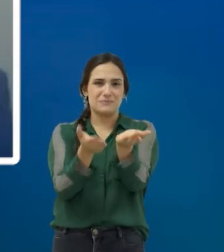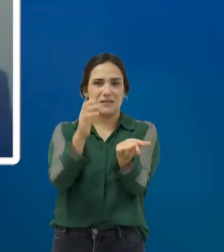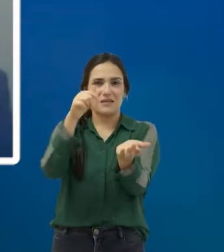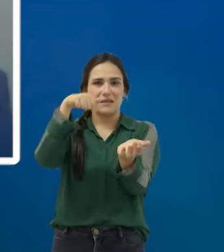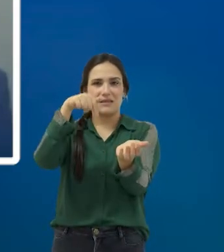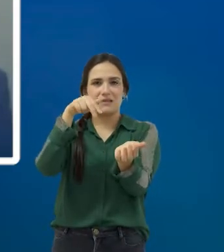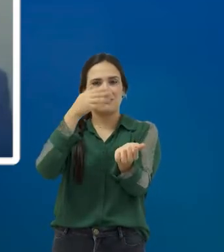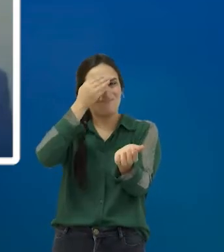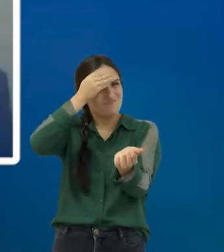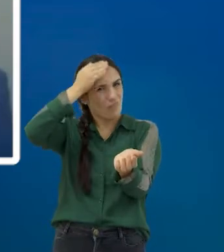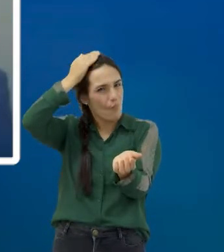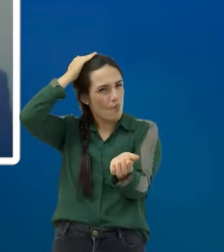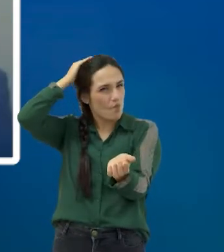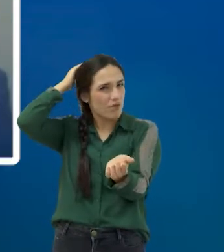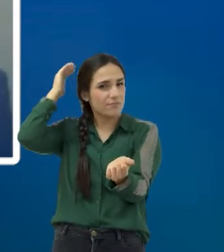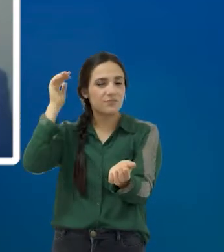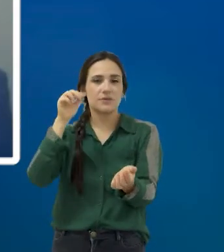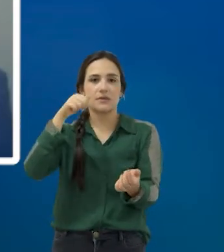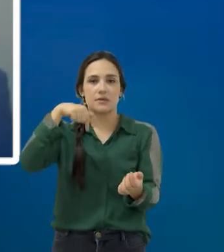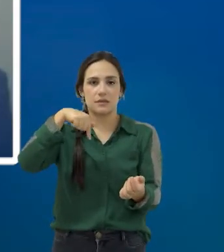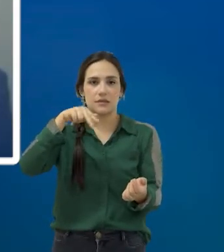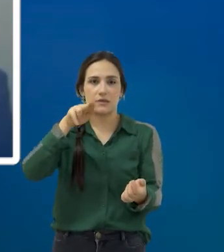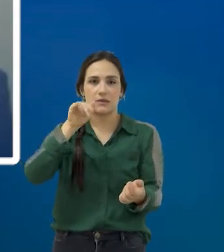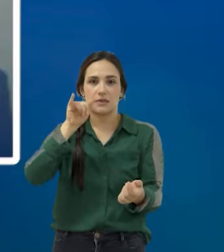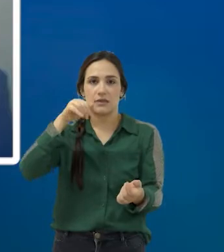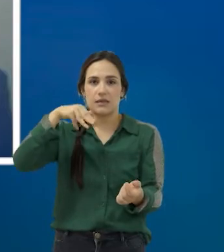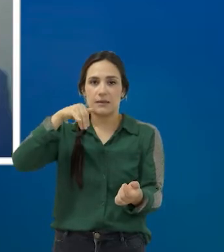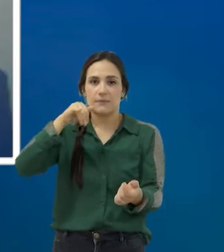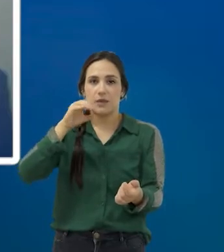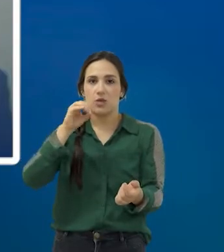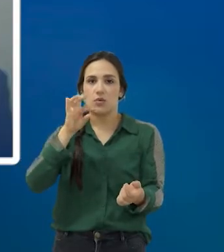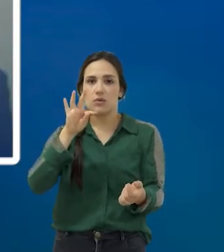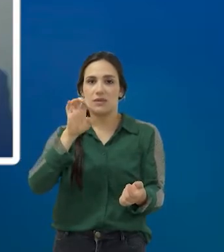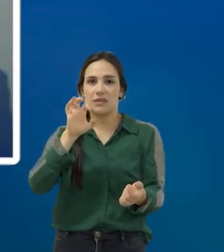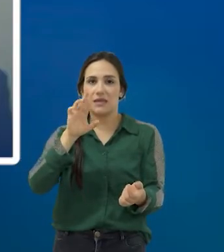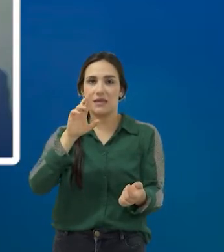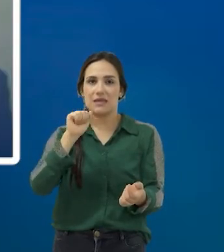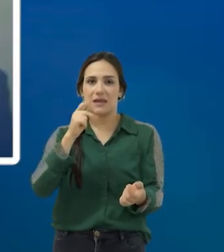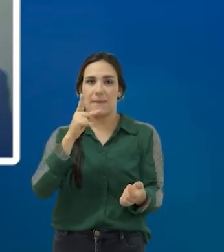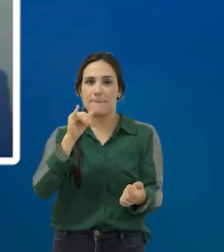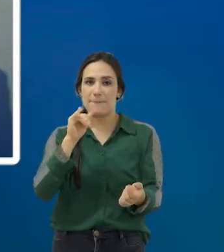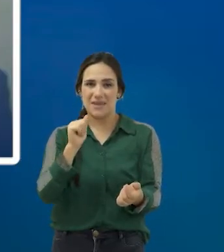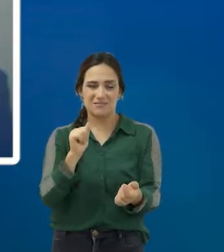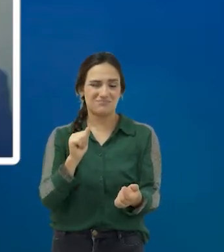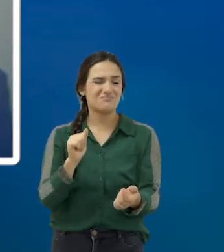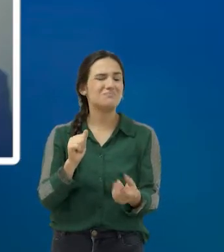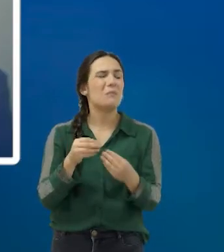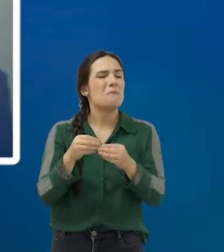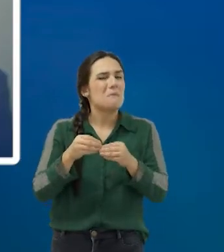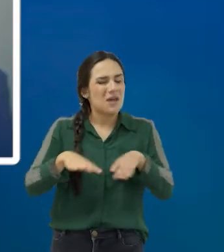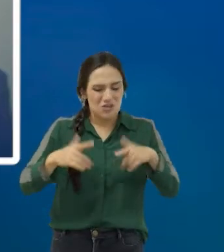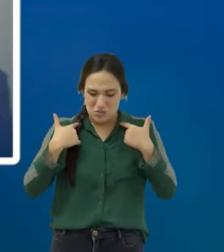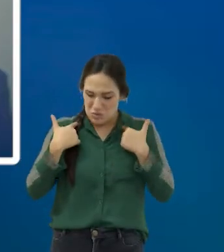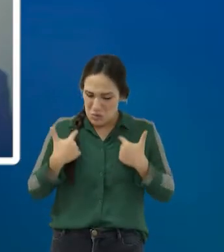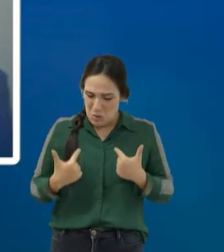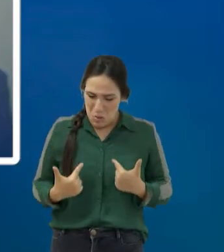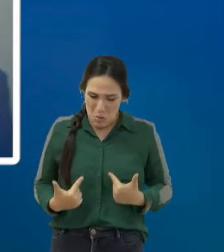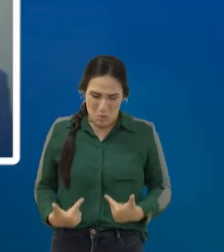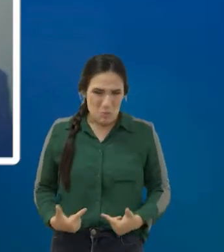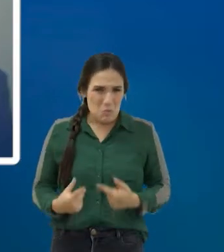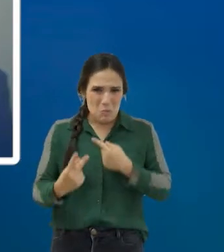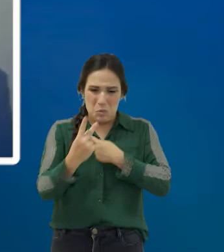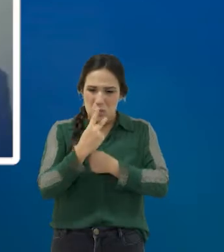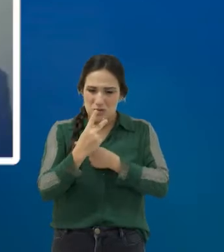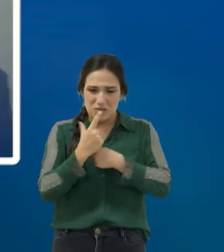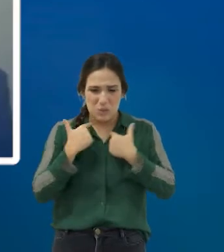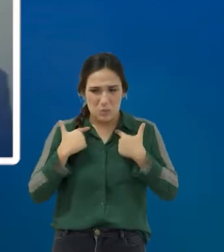muito difícil, porque a quimio, ela é um remédio, mas ela é também um veneno, ela tem efeitos colaterais muito fortes, ela debilita o sistema